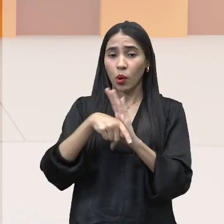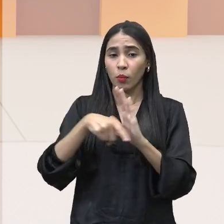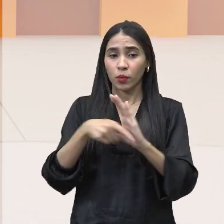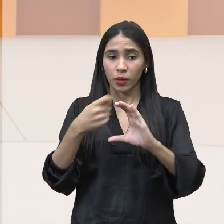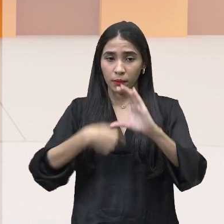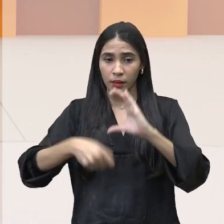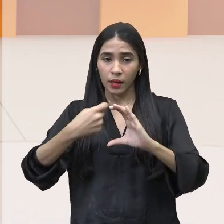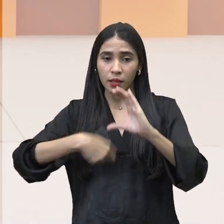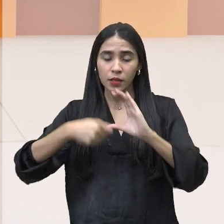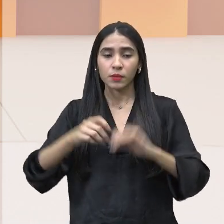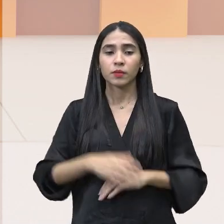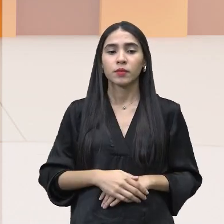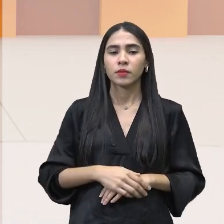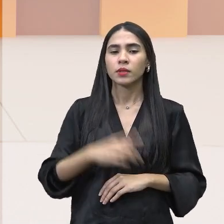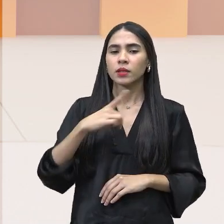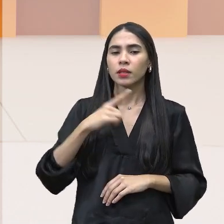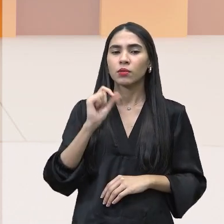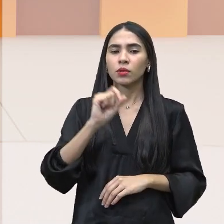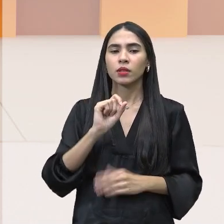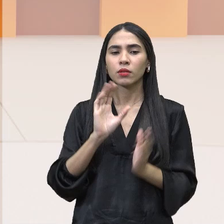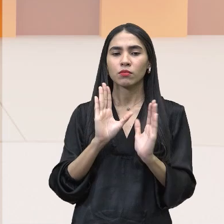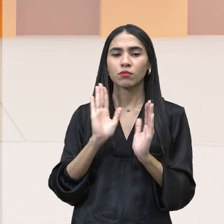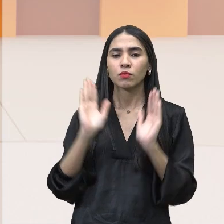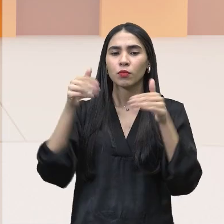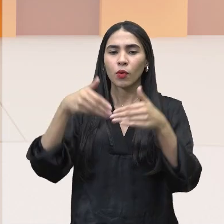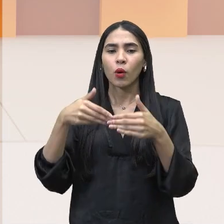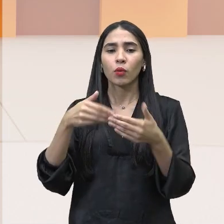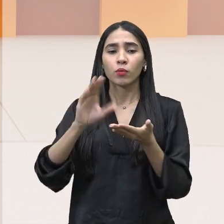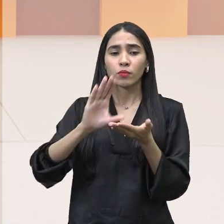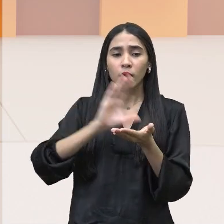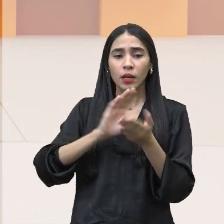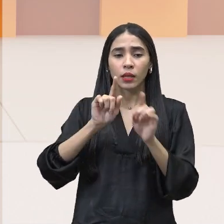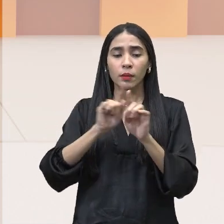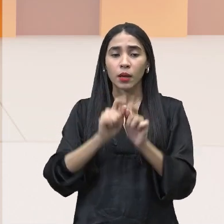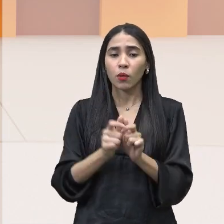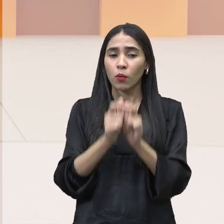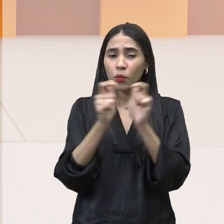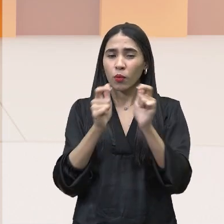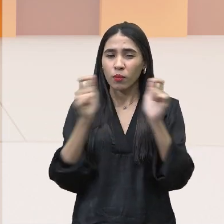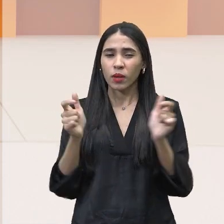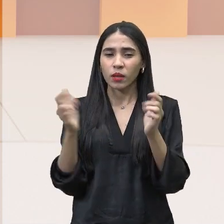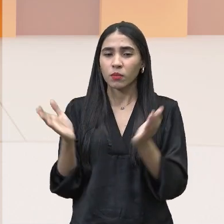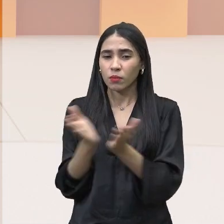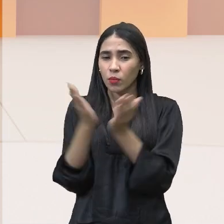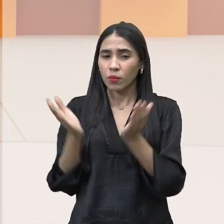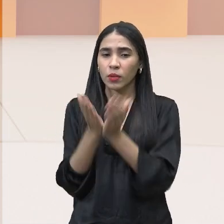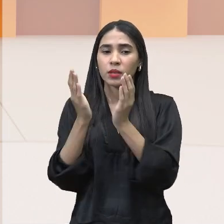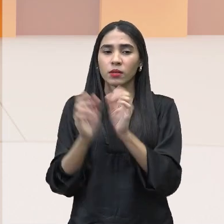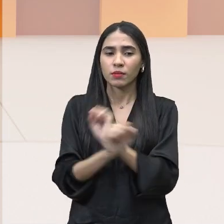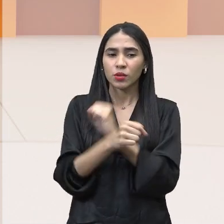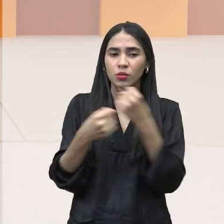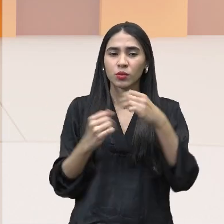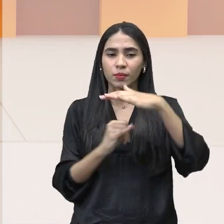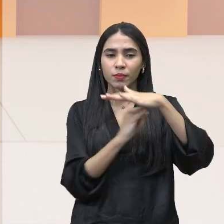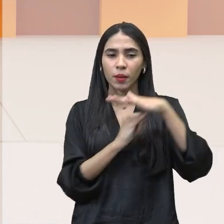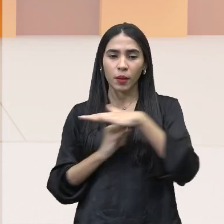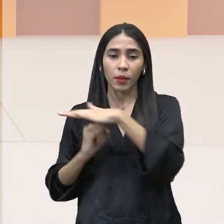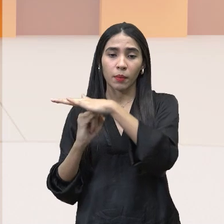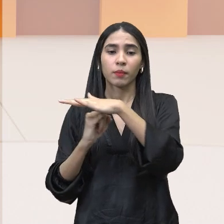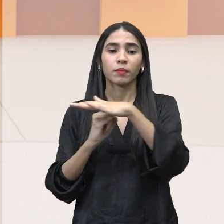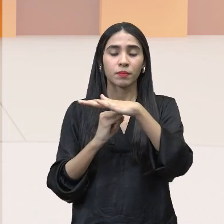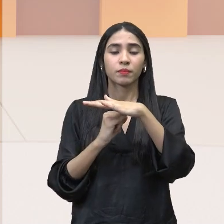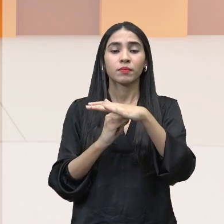pelo capitalismo, como a concentração de renda e o aumento da pobreza, a destruição das